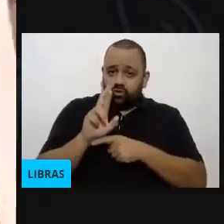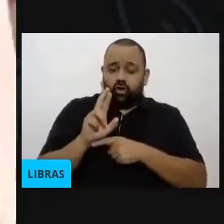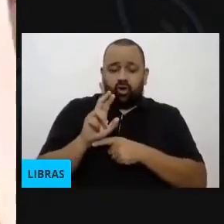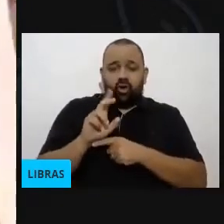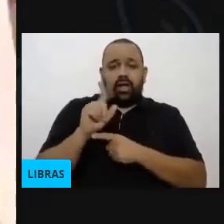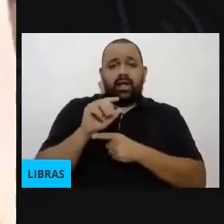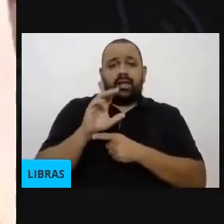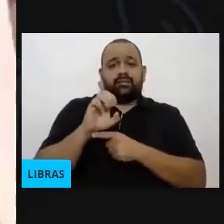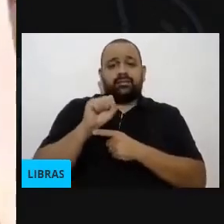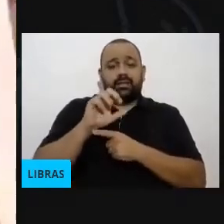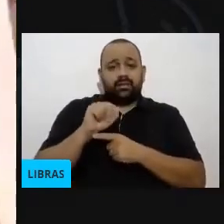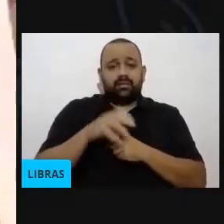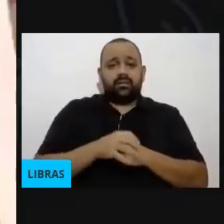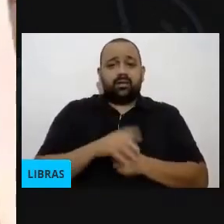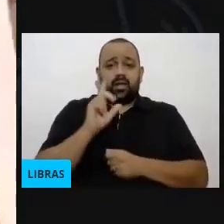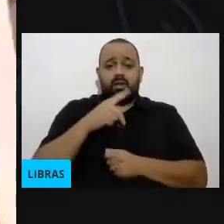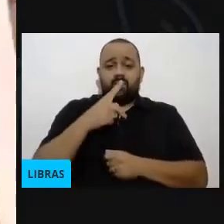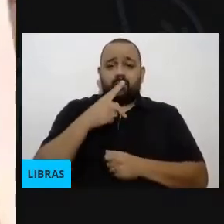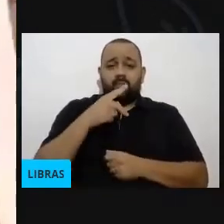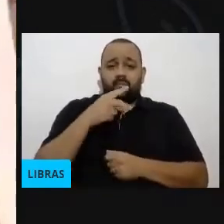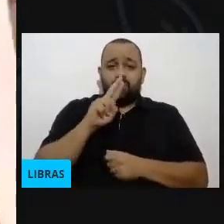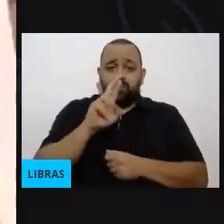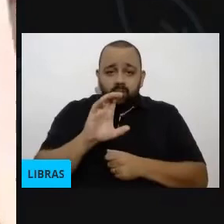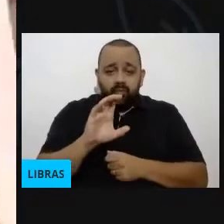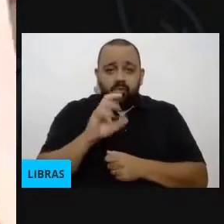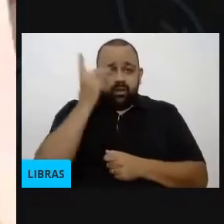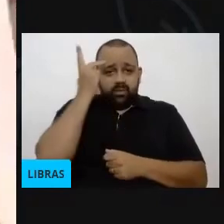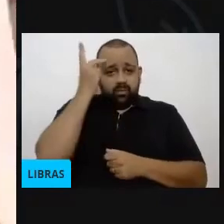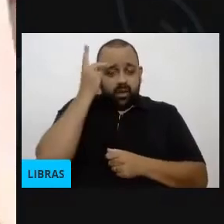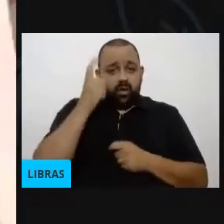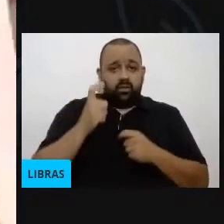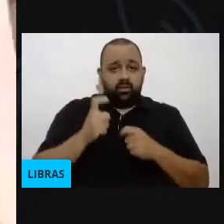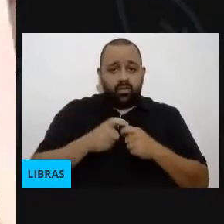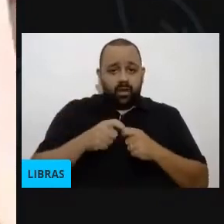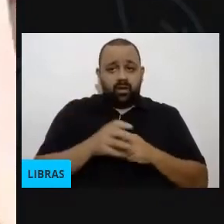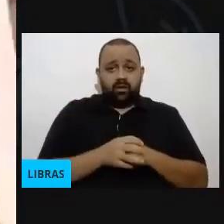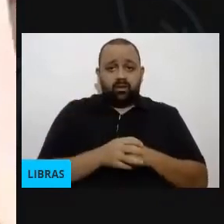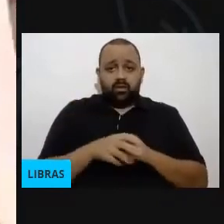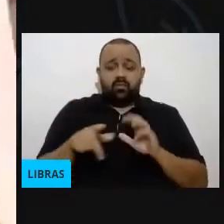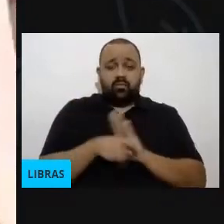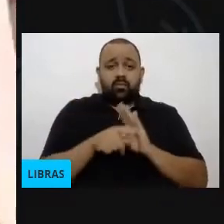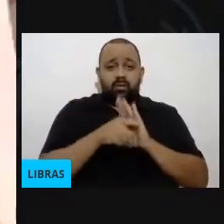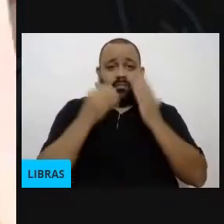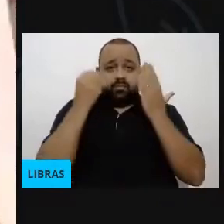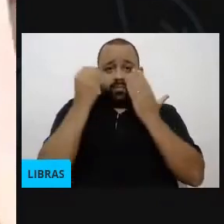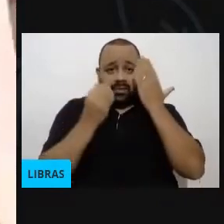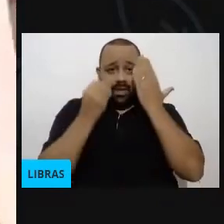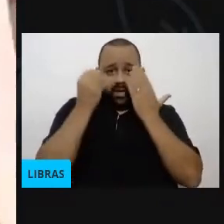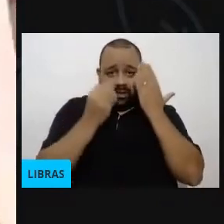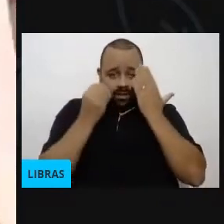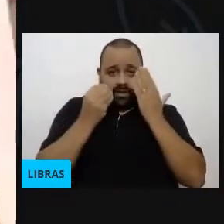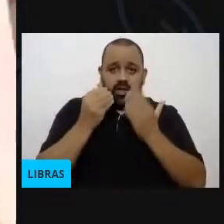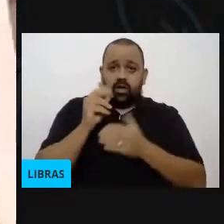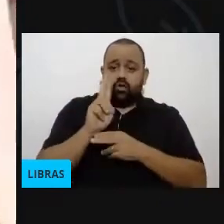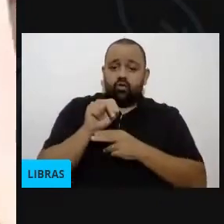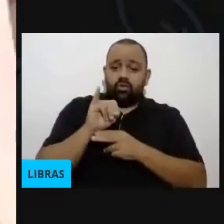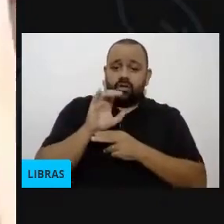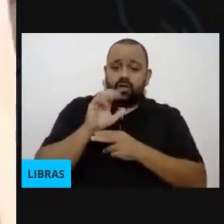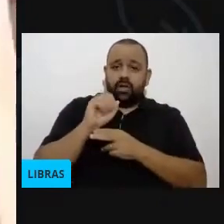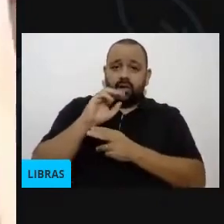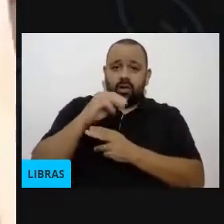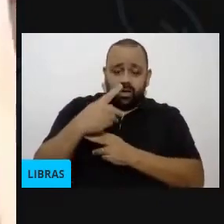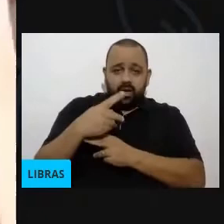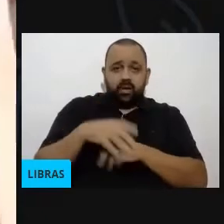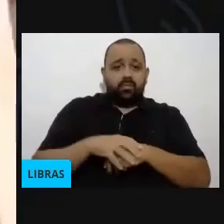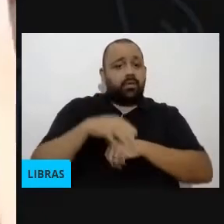em Medicina pela PUC de São Paulo, residência em Psiquiatria pela Unicamp, mestre e doutor